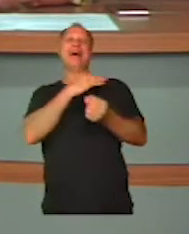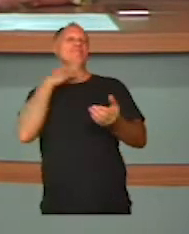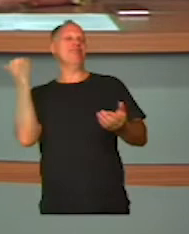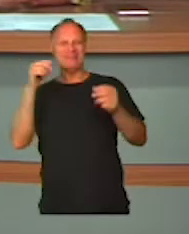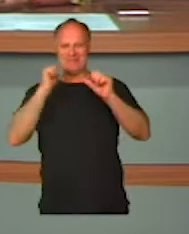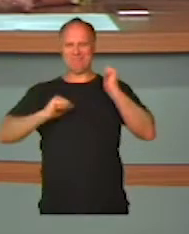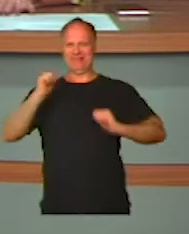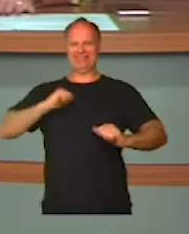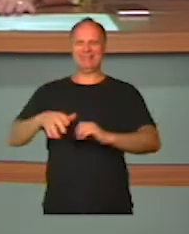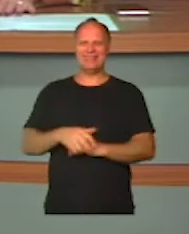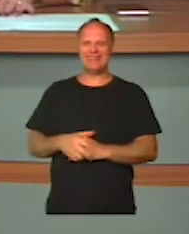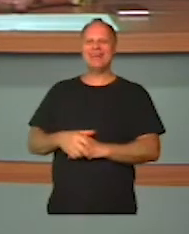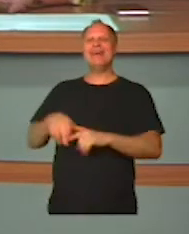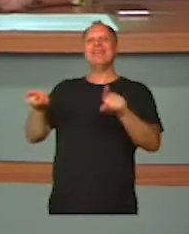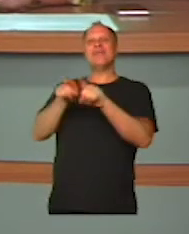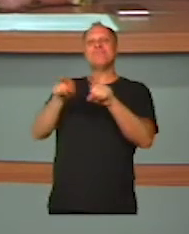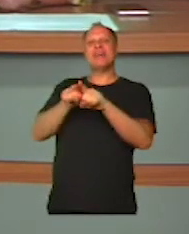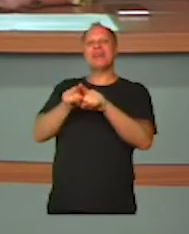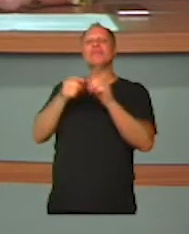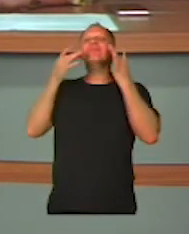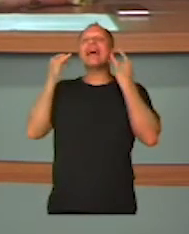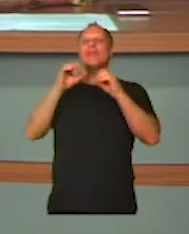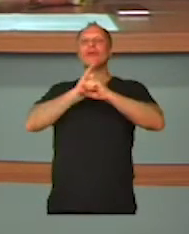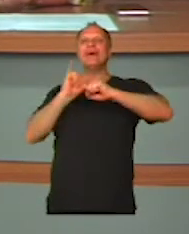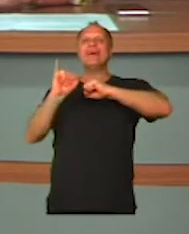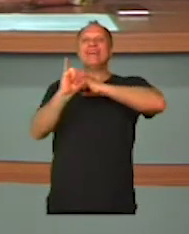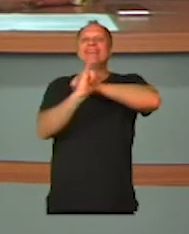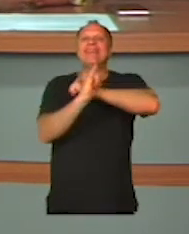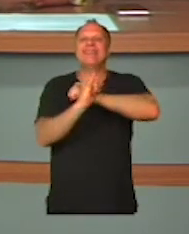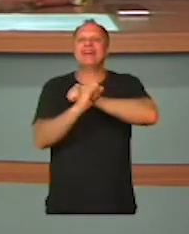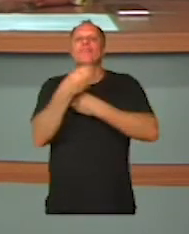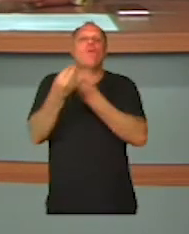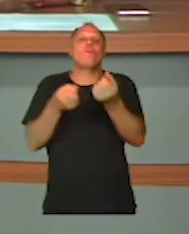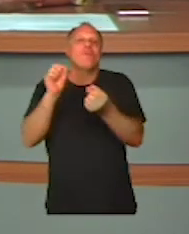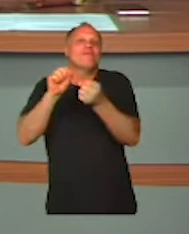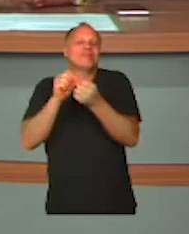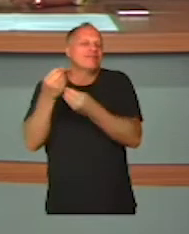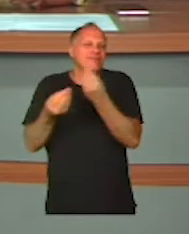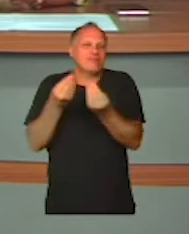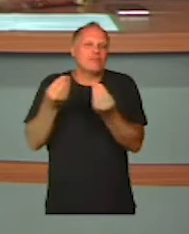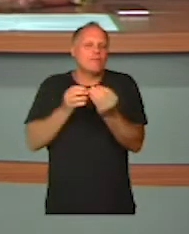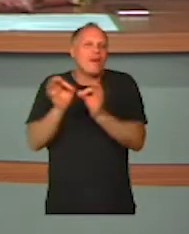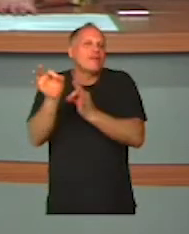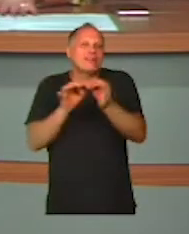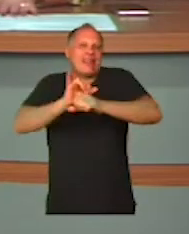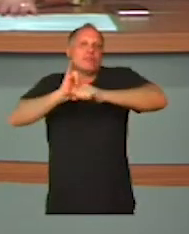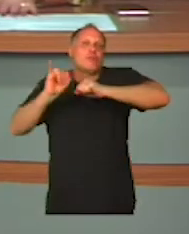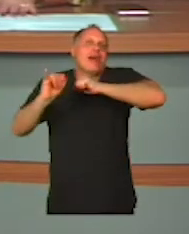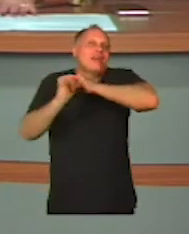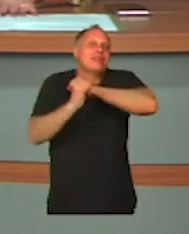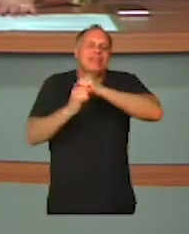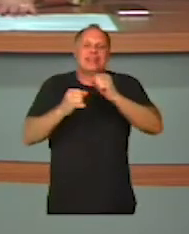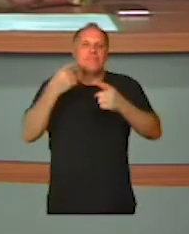no espetáculo A Ilha, como é que ele está funcionando? Né? Como é que foi fazer parte, né, desse elenco? Como é que foi montar ele também?